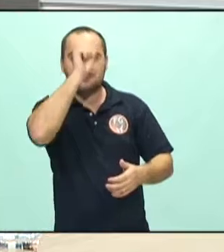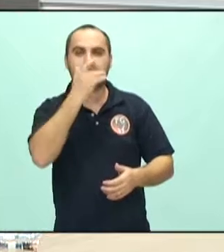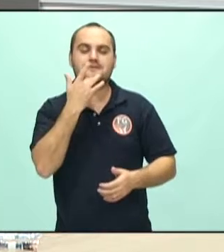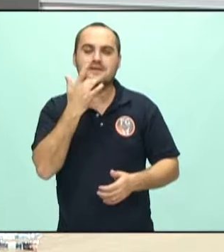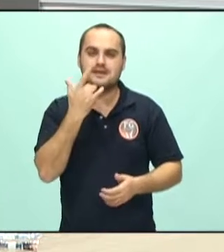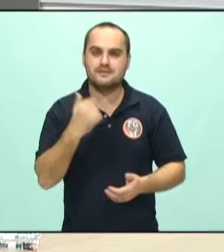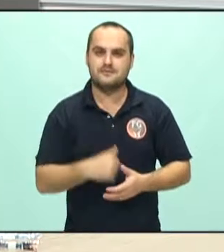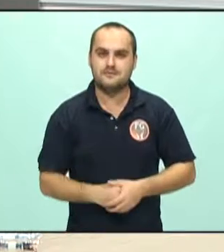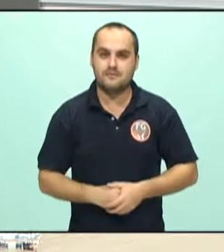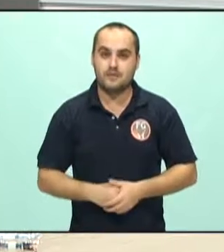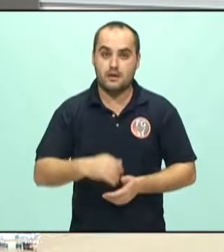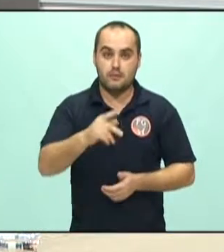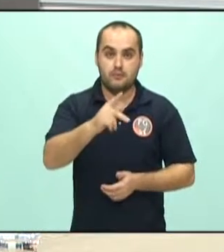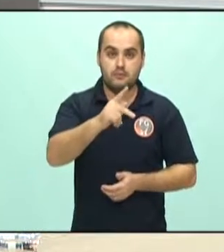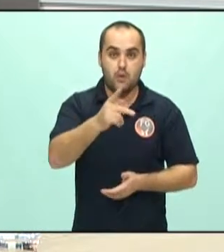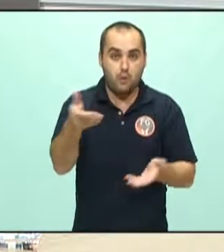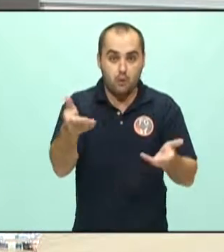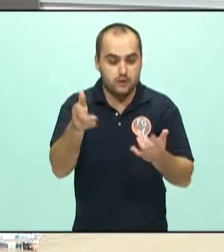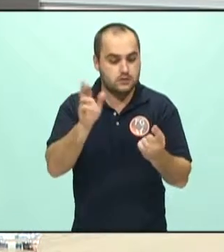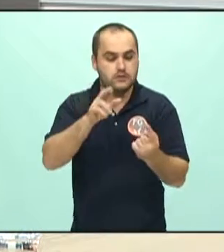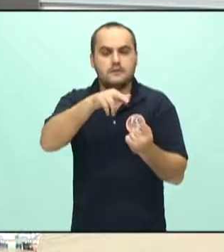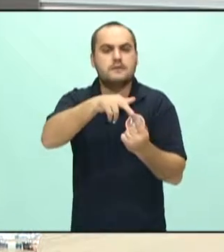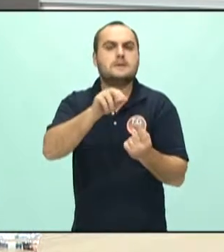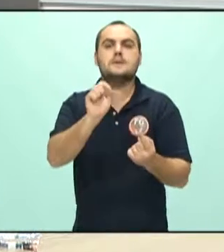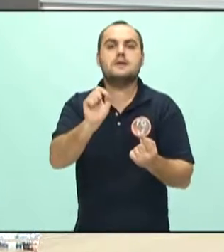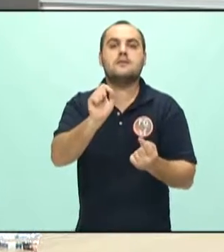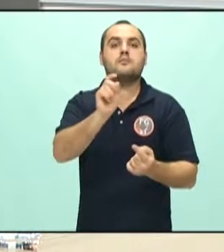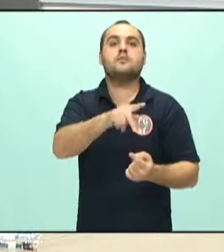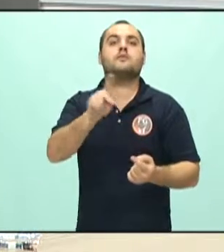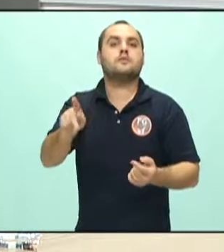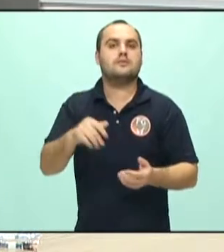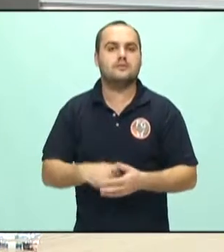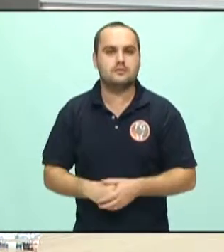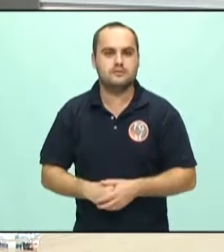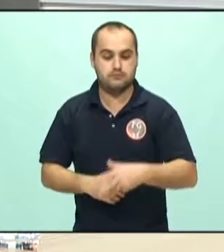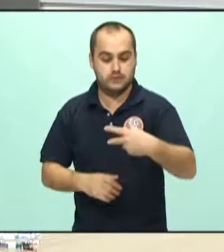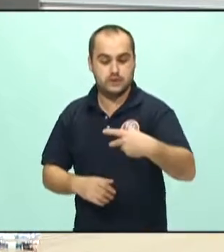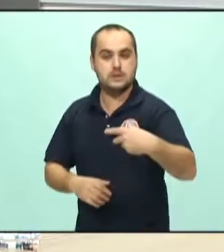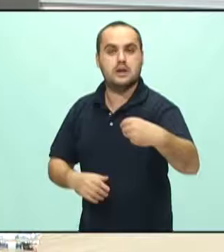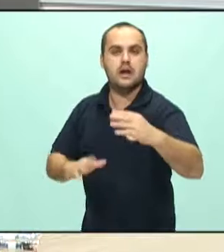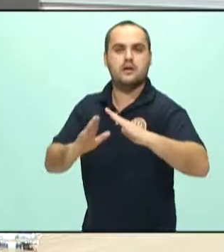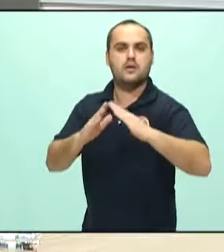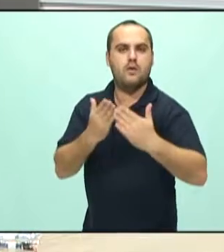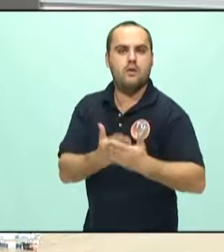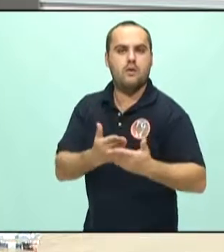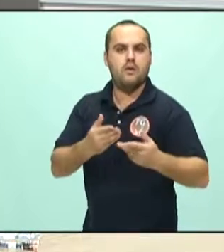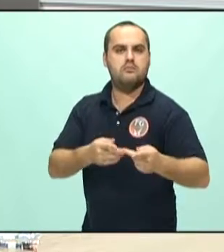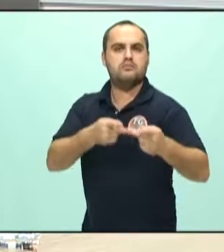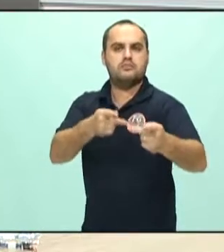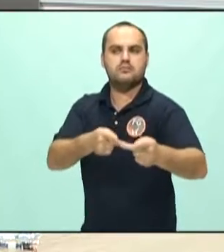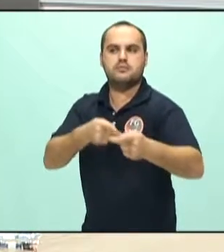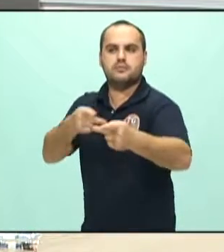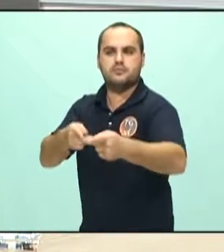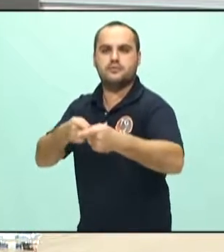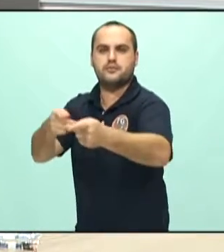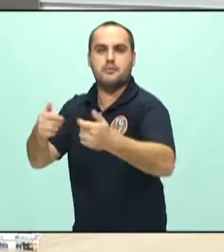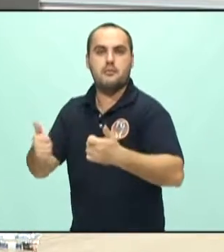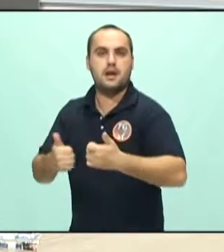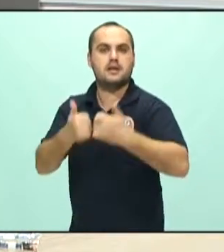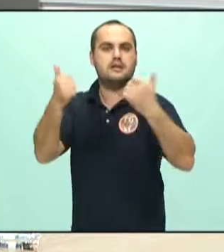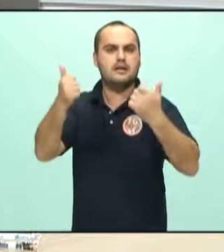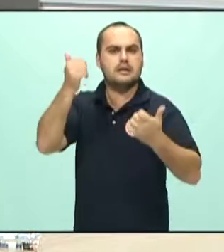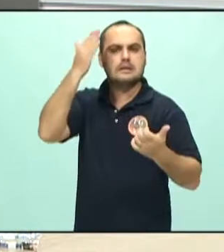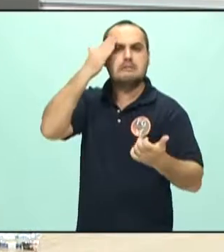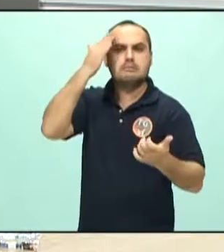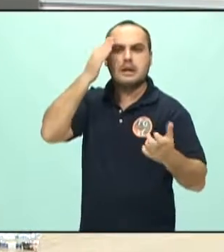professores seus referenciais essas saídas da escola nessa escola para a marejada saber mais sobre o lixo